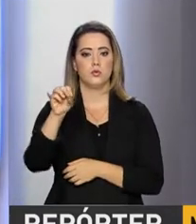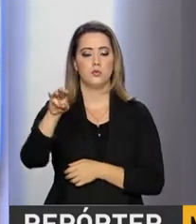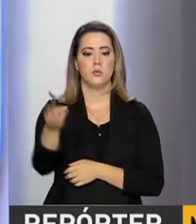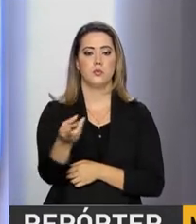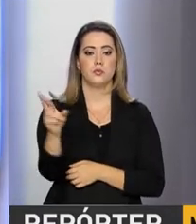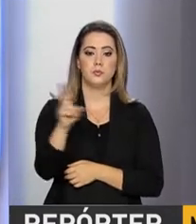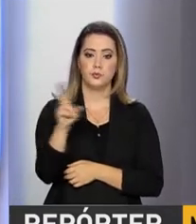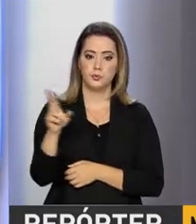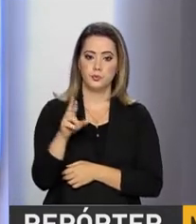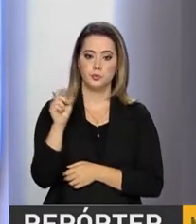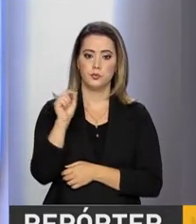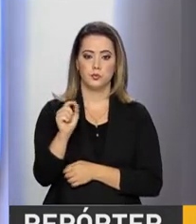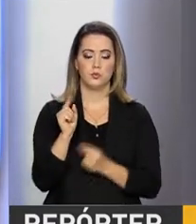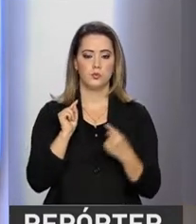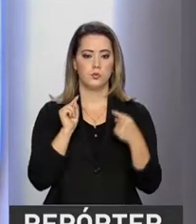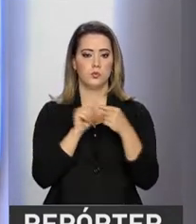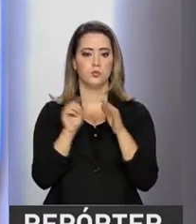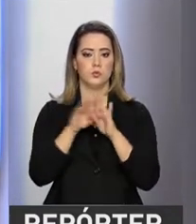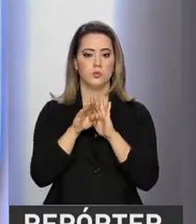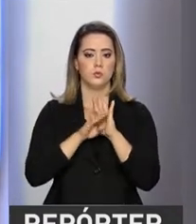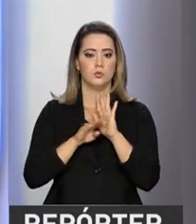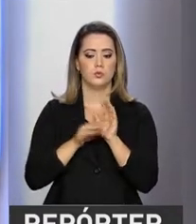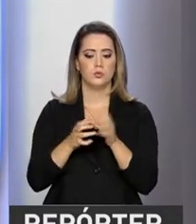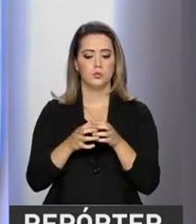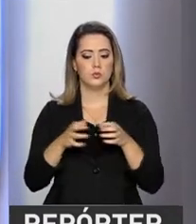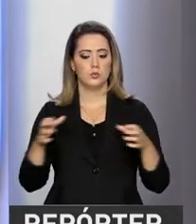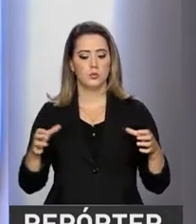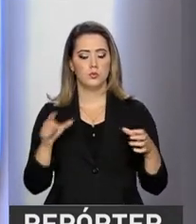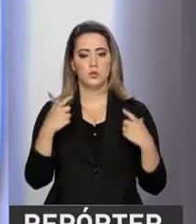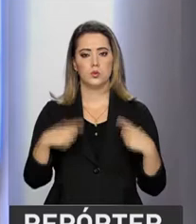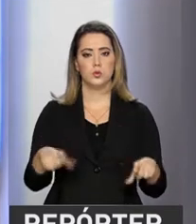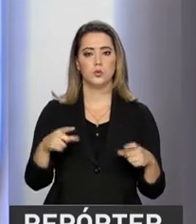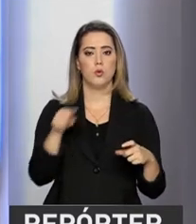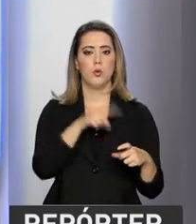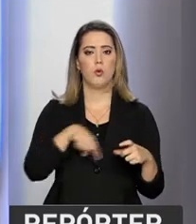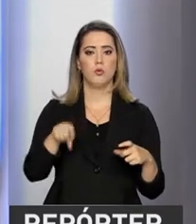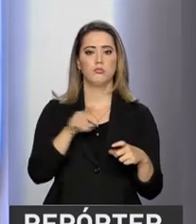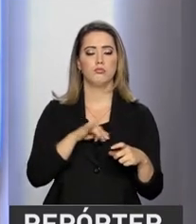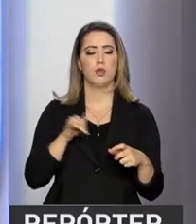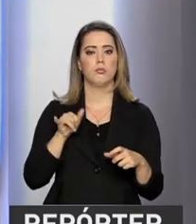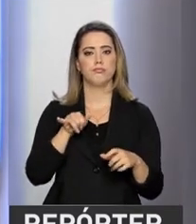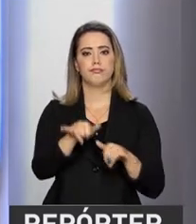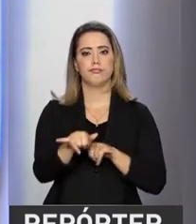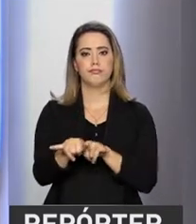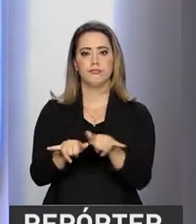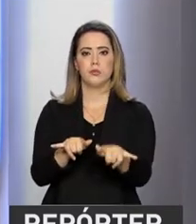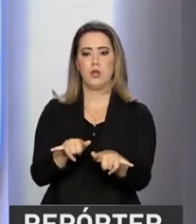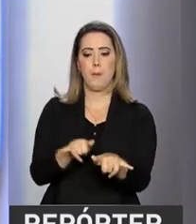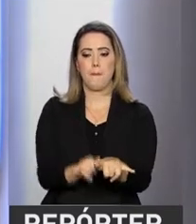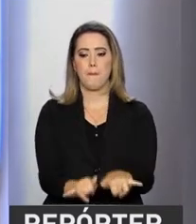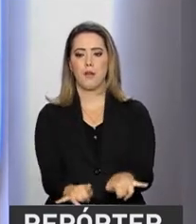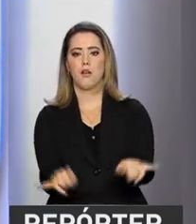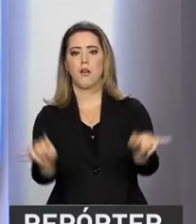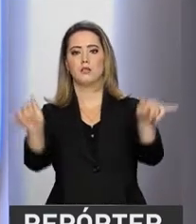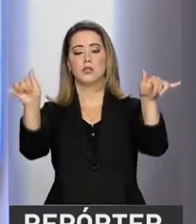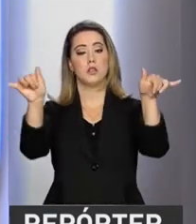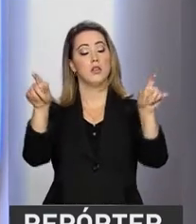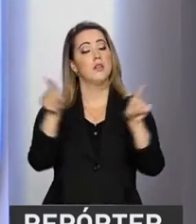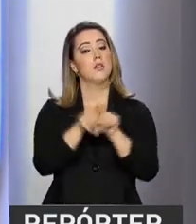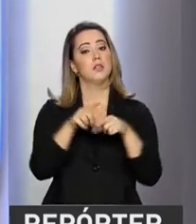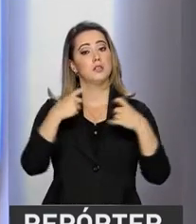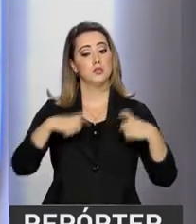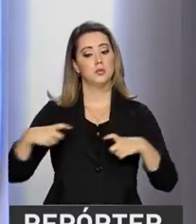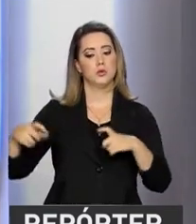milhões de reais o projeto prevê a ampliação do terminal de passageiros da pista de pouso e decolagem e do